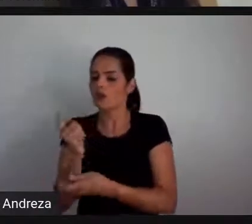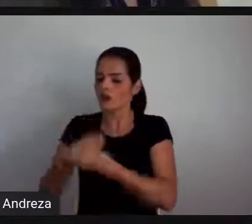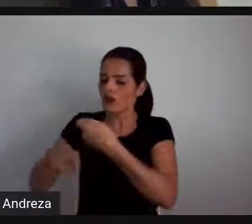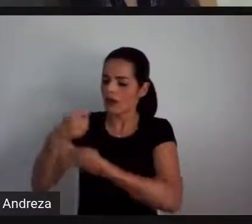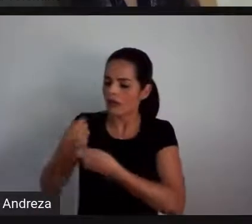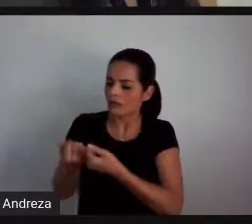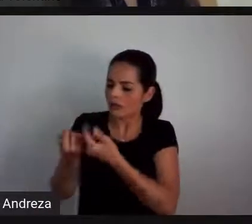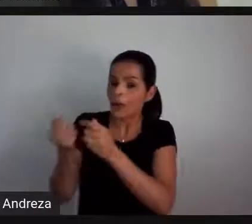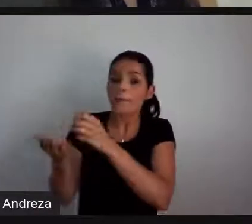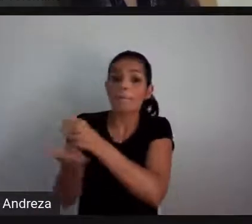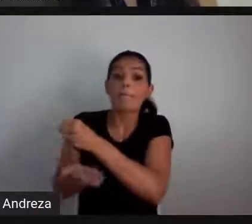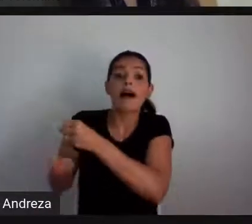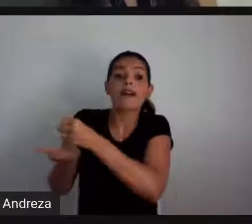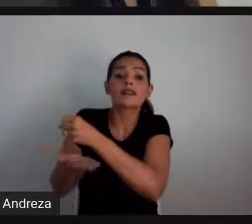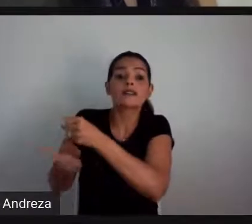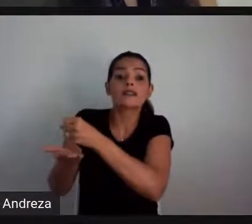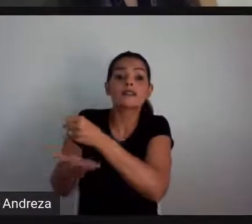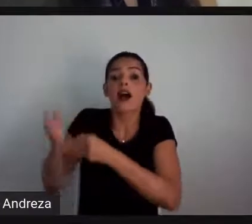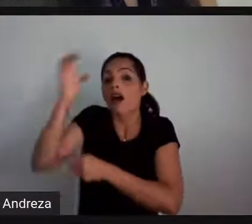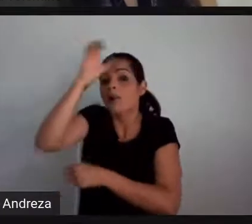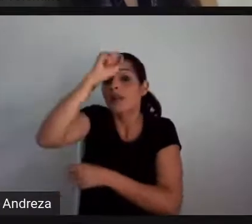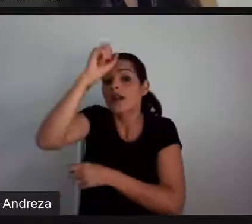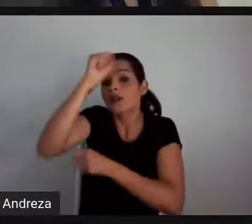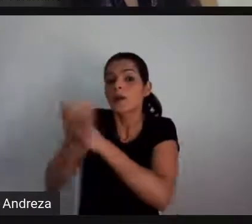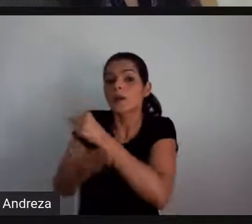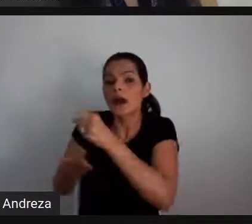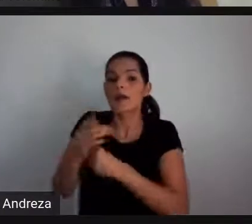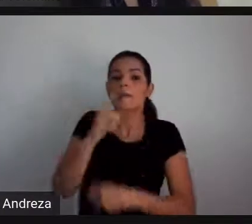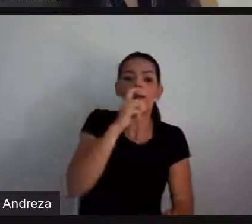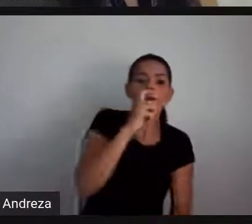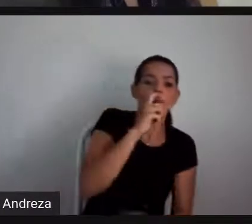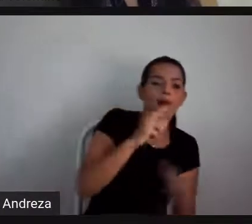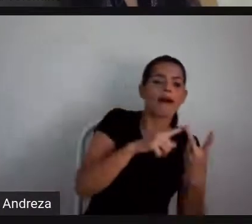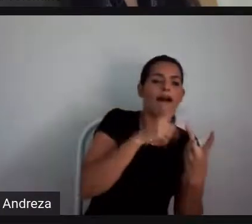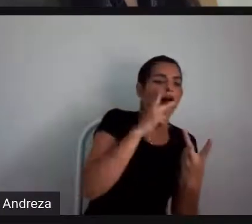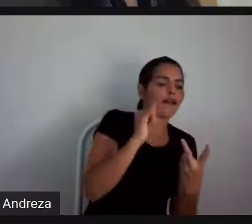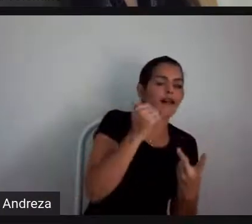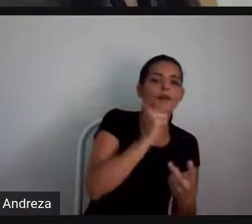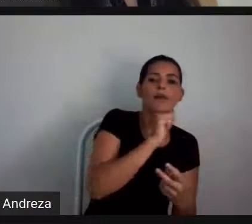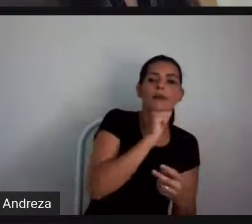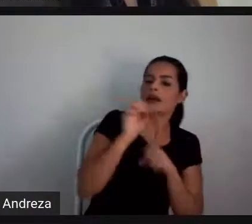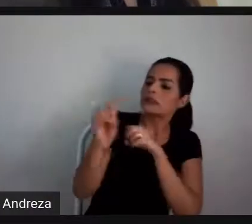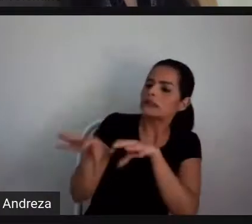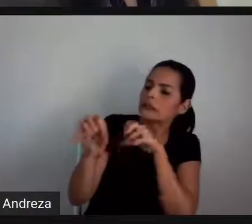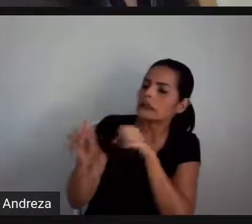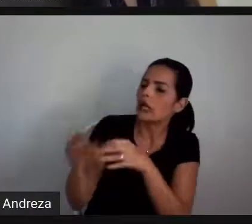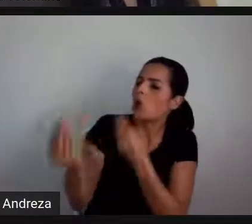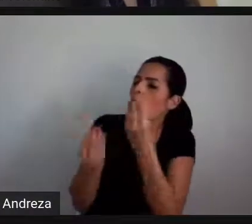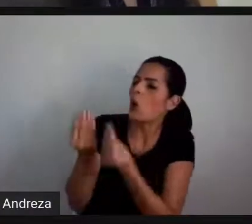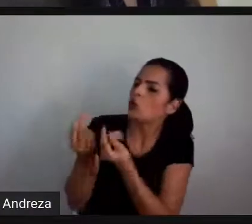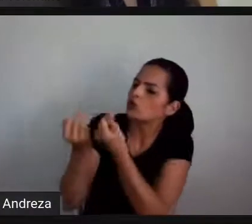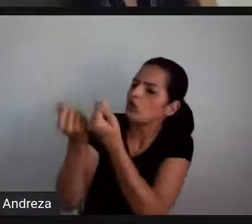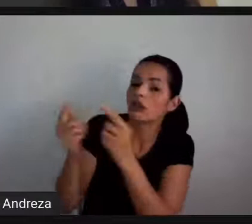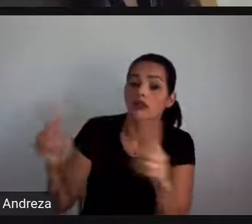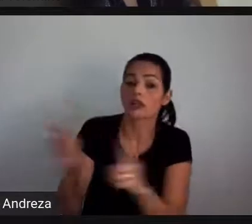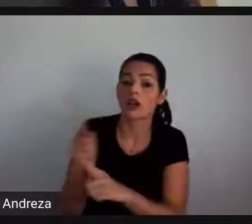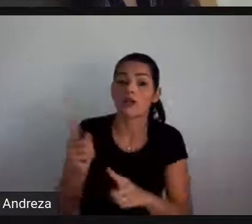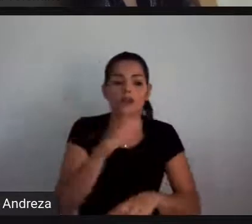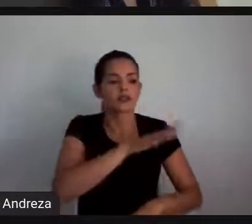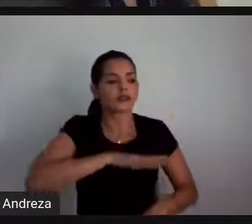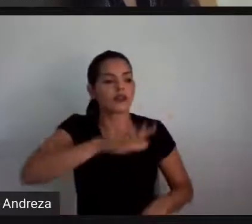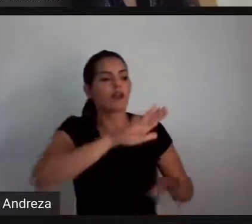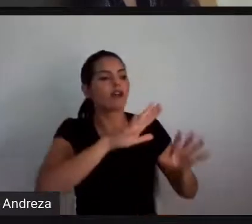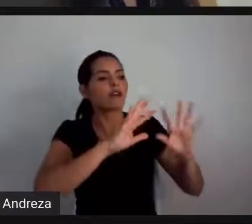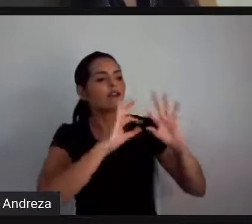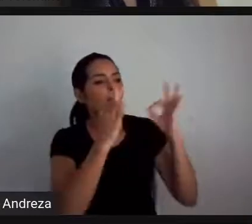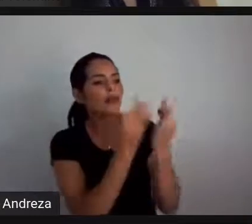casa. E quando eu falo essa básica, não é porque papai e mamãe ficaram ensinando como você tinha que cuidar do dinheiro, mas o clima em casa era mais